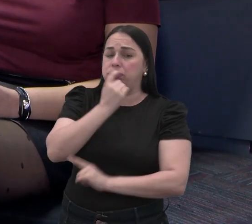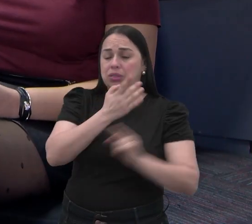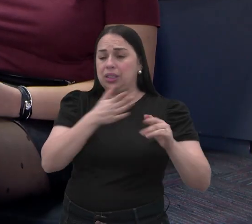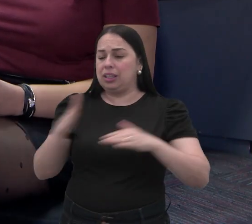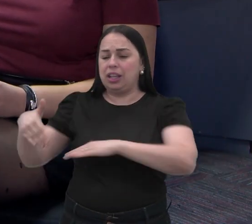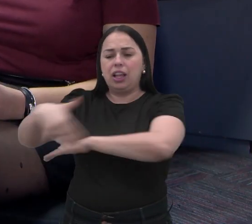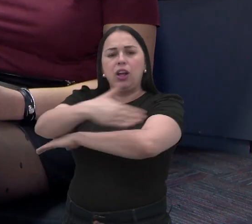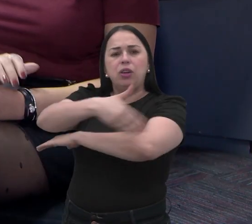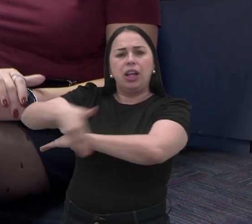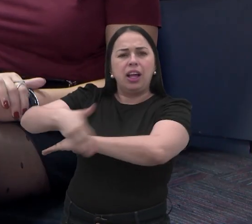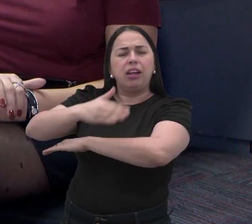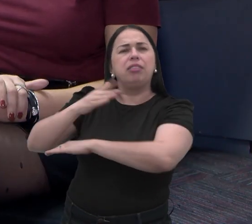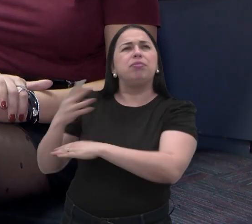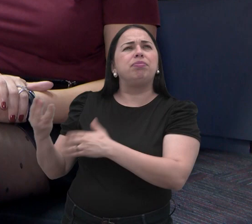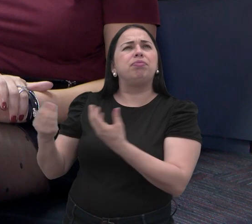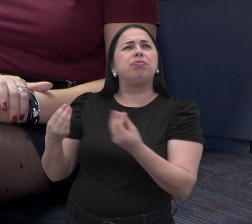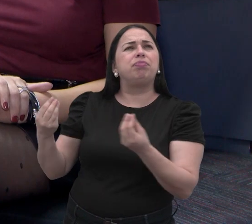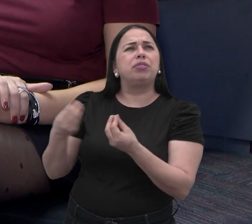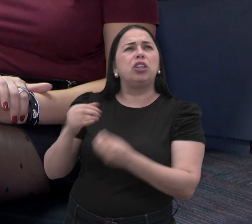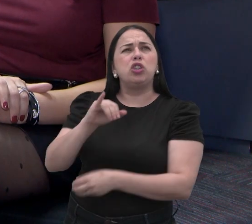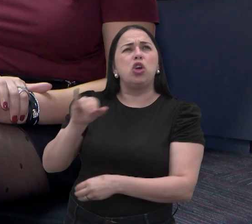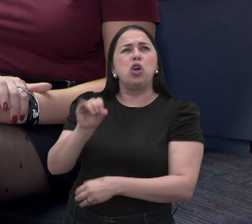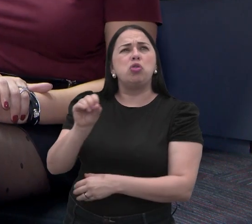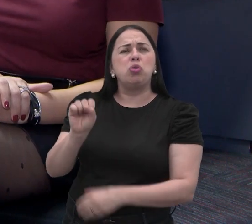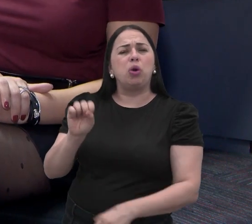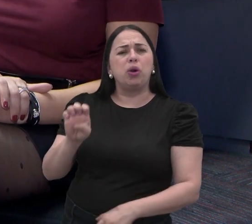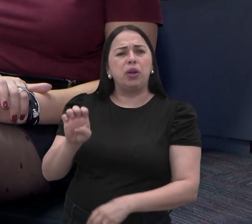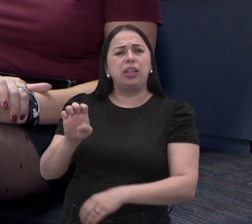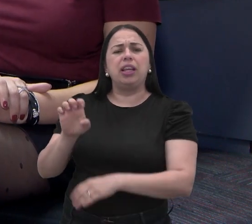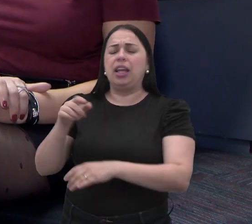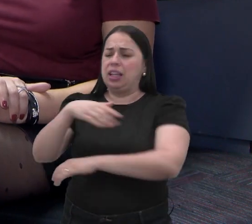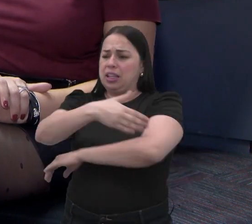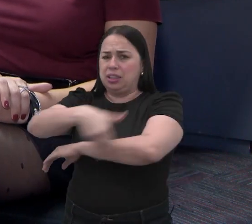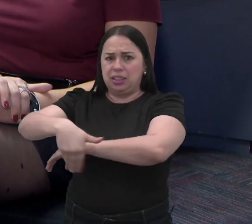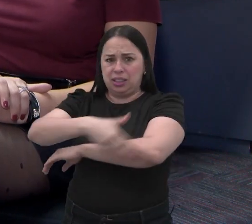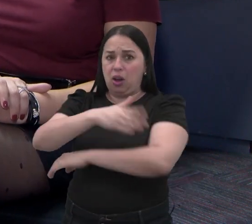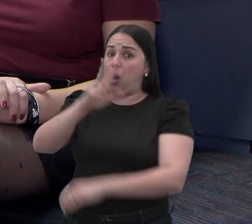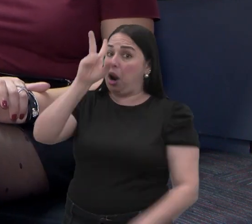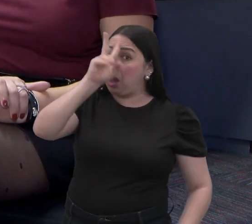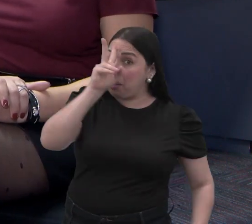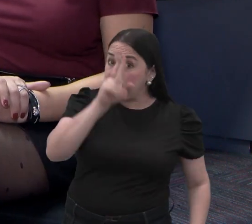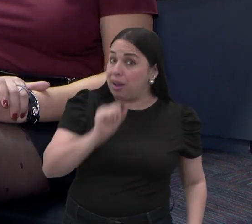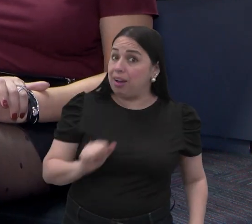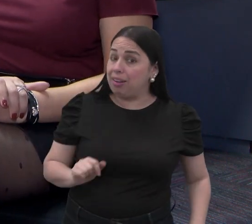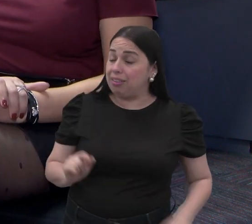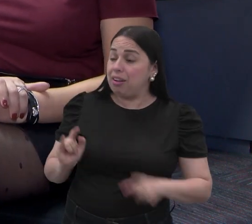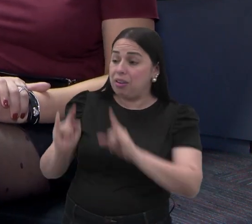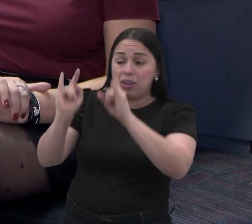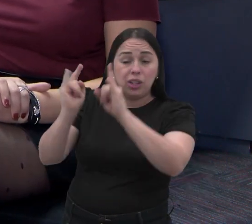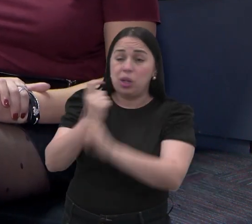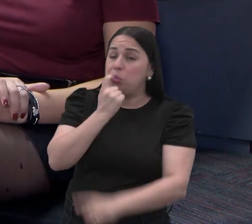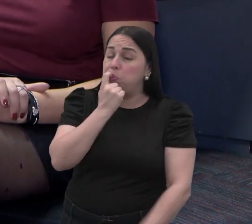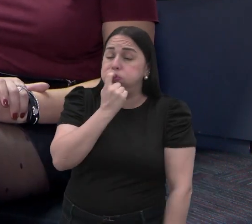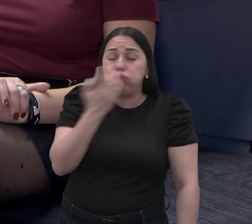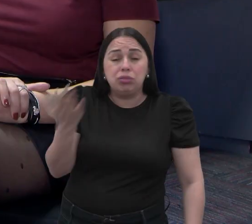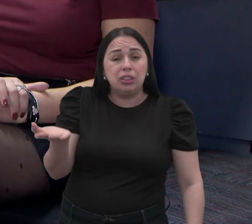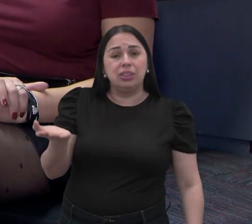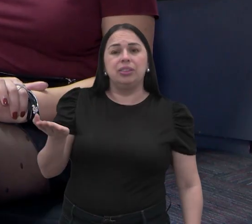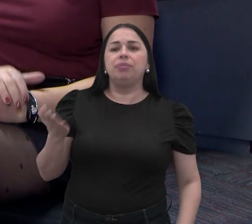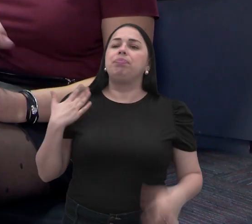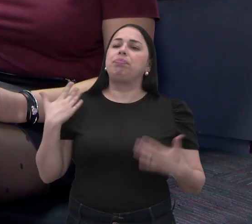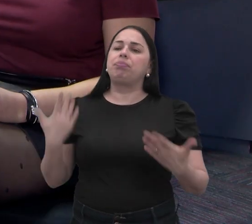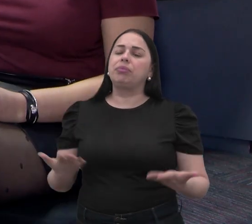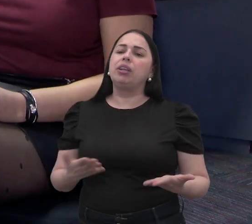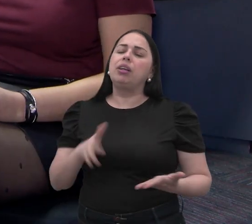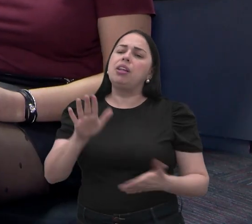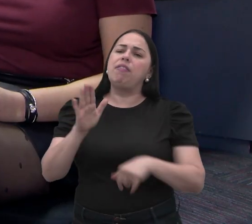na esquina da José Romeno Neme com Ademar de Barros. Ó, lembrei! Olha! Era bem na esquininha, era muito próximo ali, né?